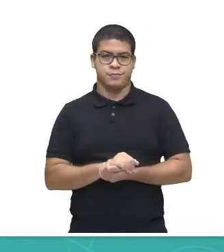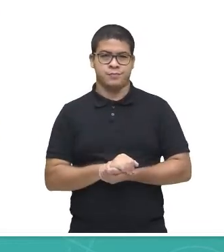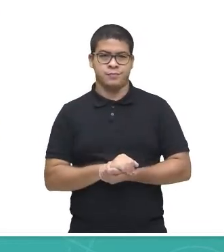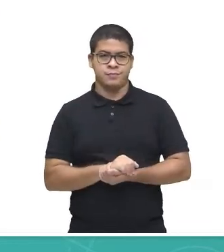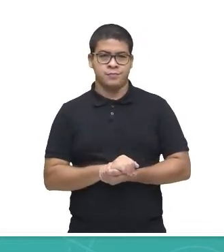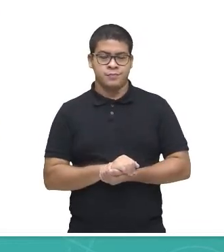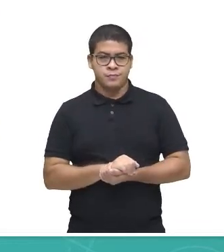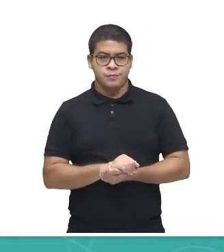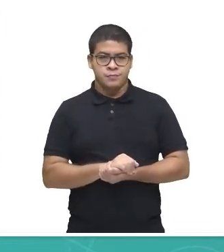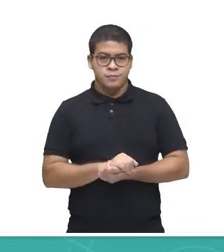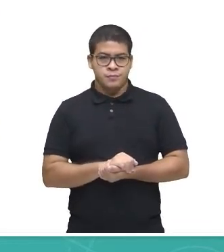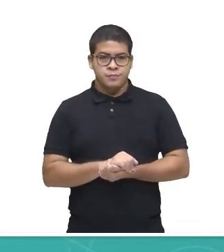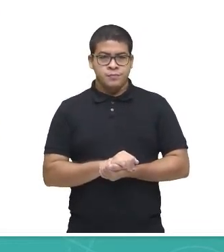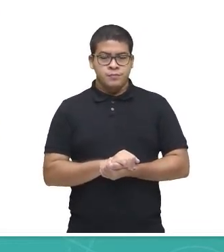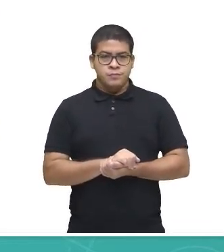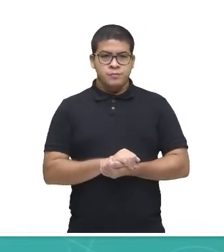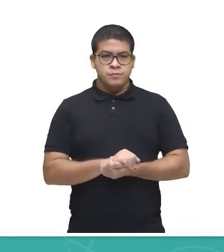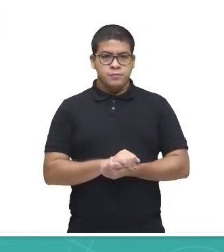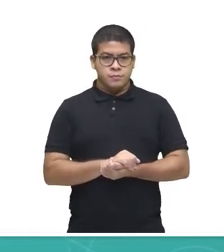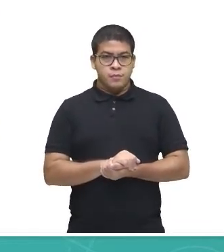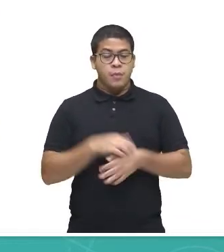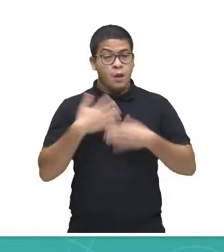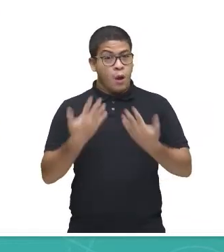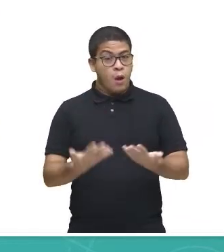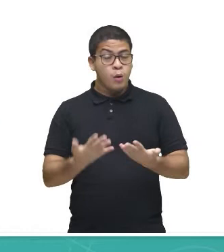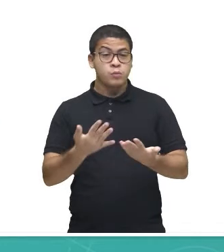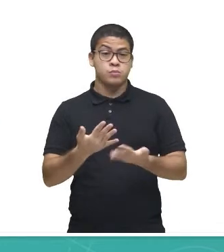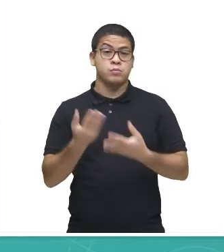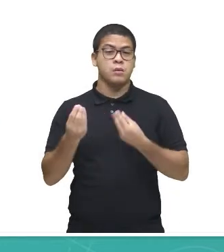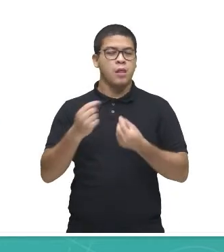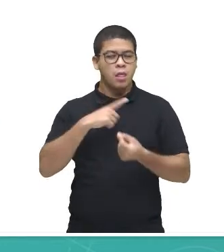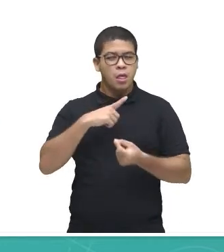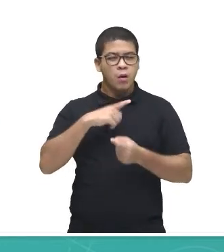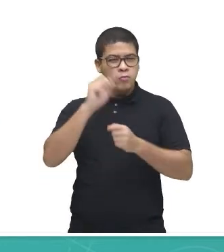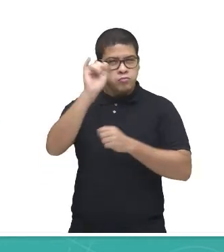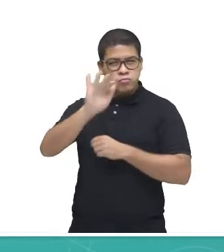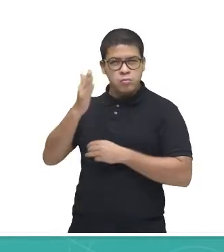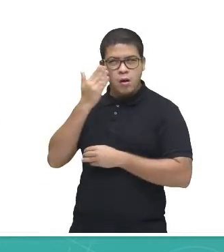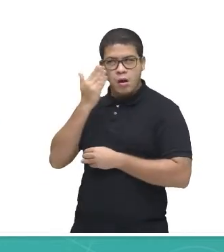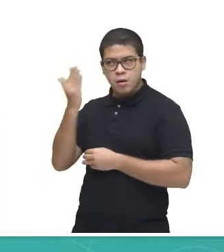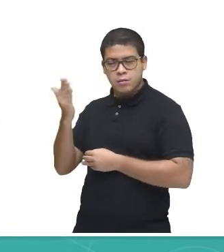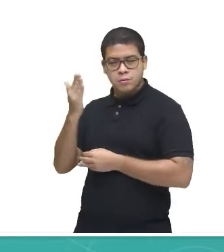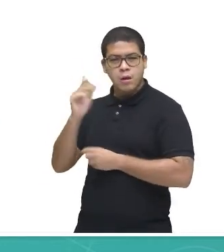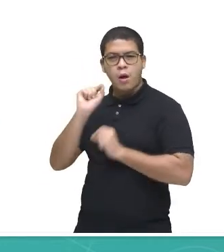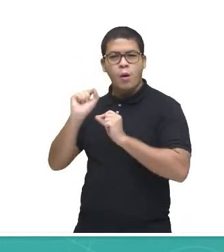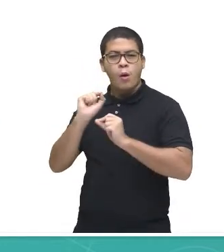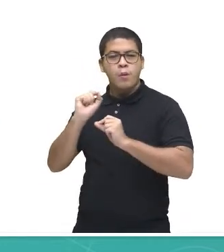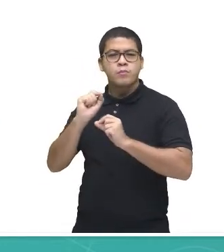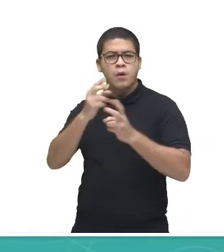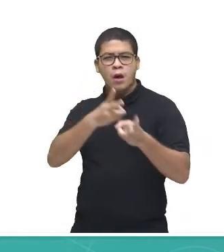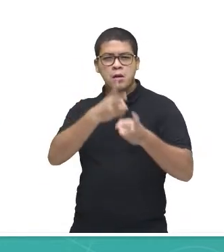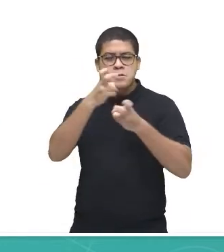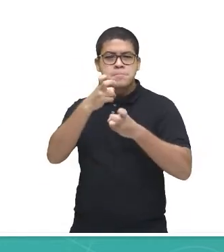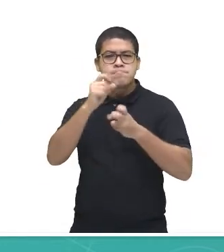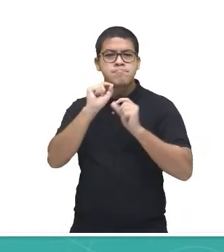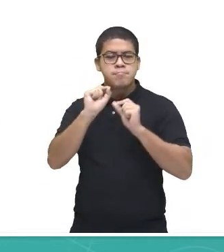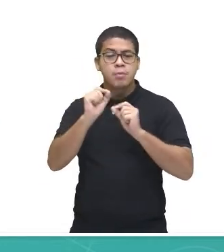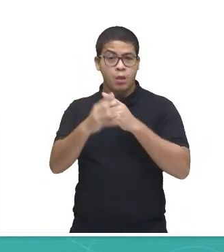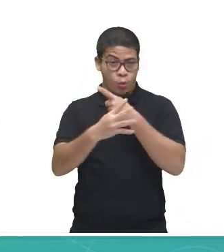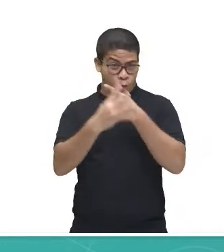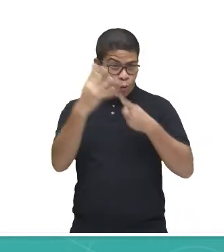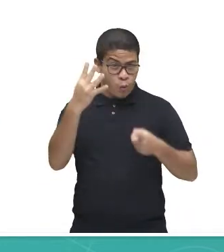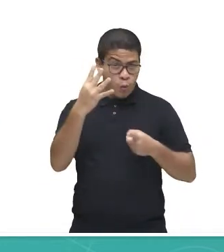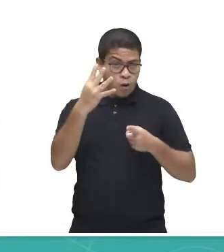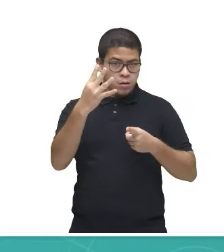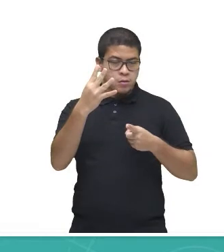estão em verde. E aí, nesse caso, a gente compara também o seguinte, que esses quatro ângulos aí, ou